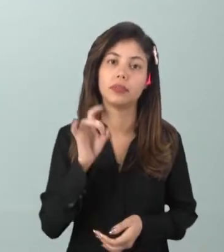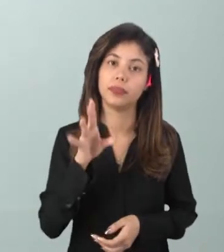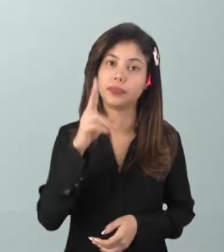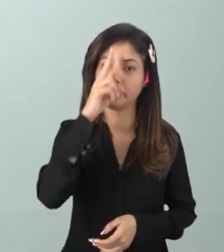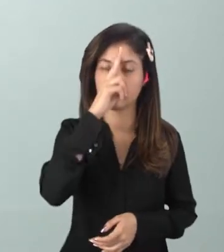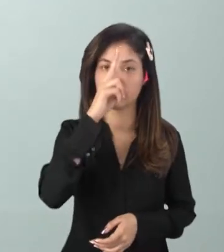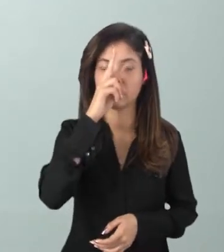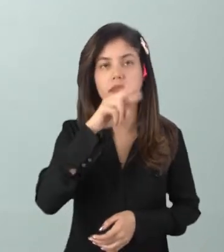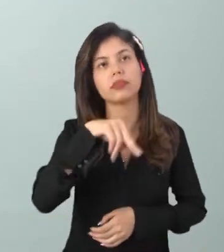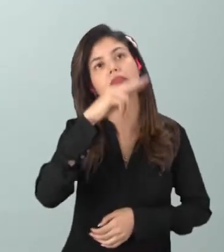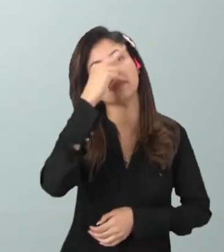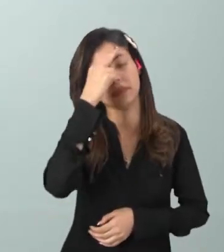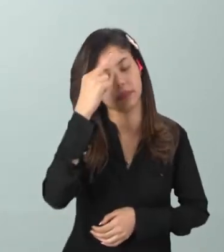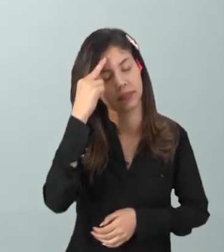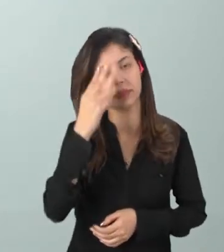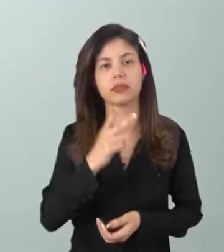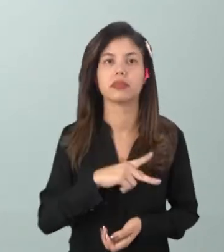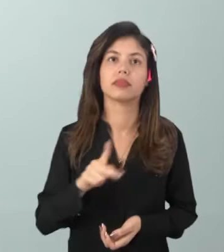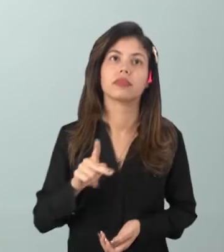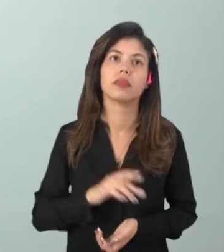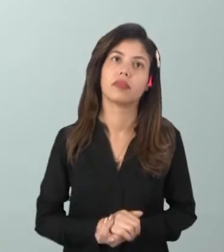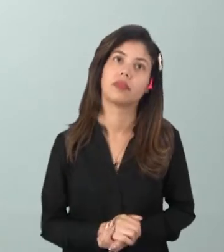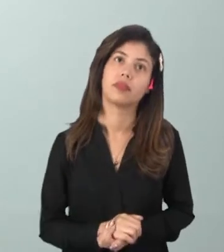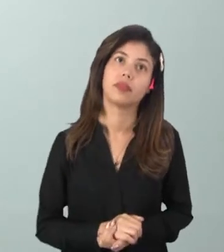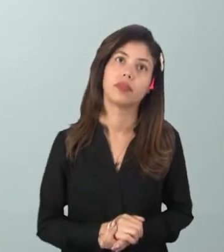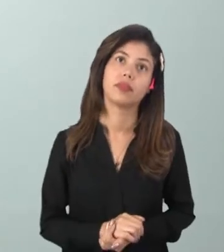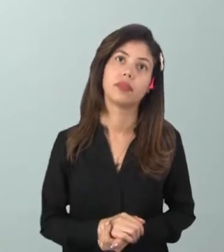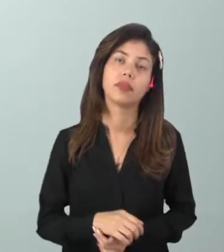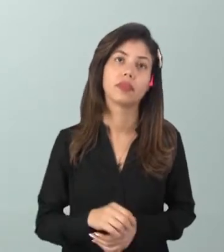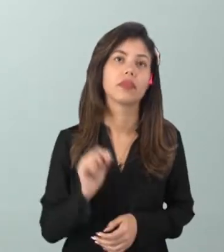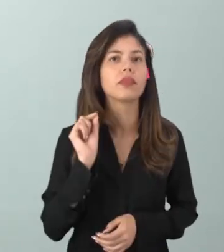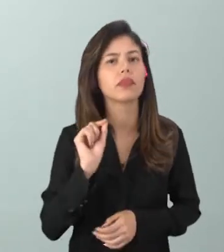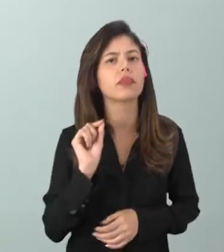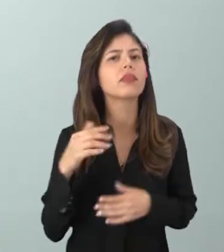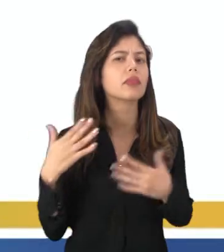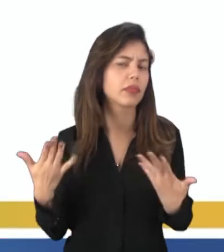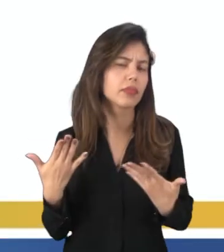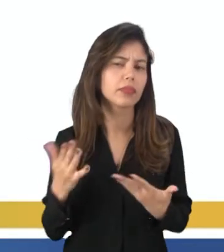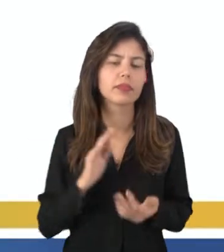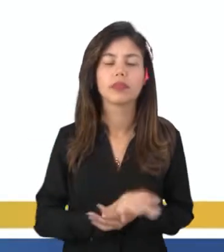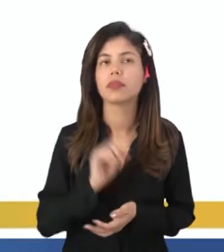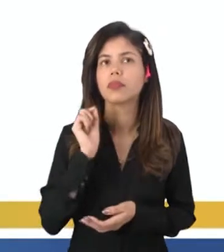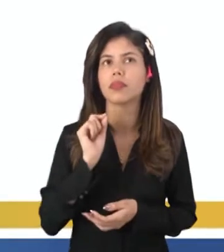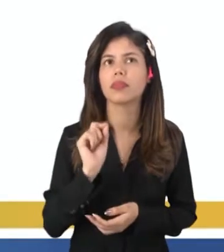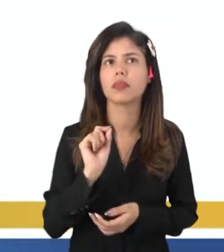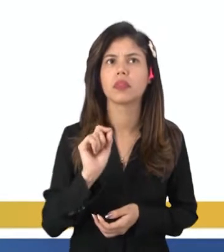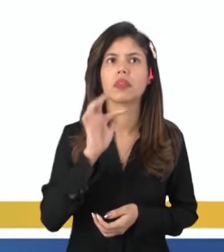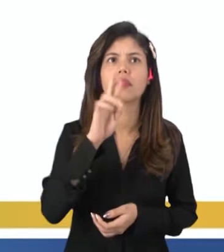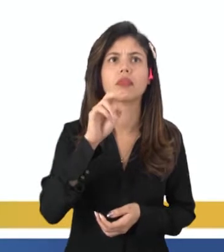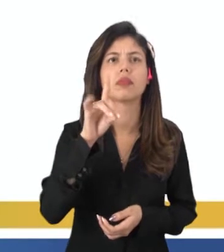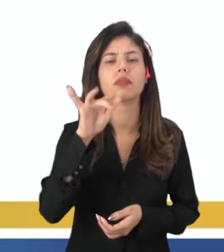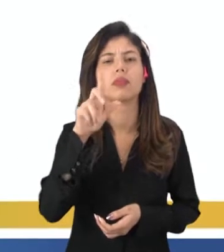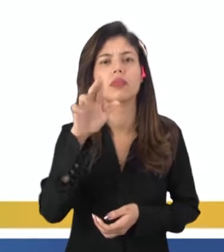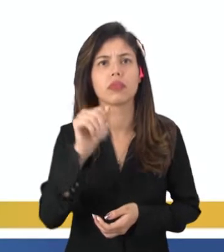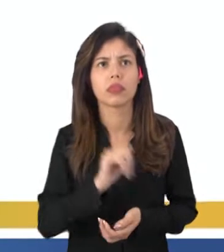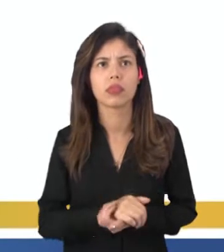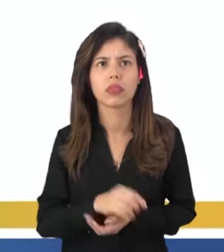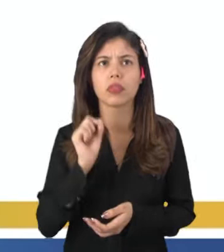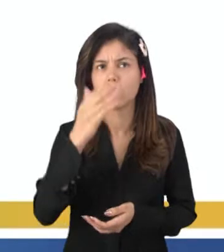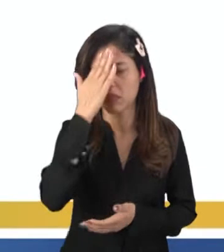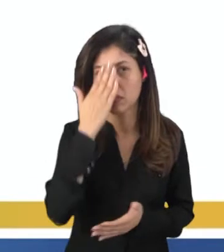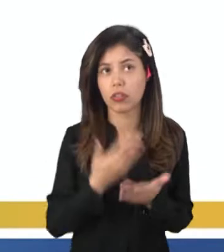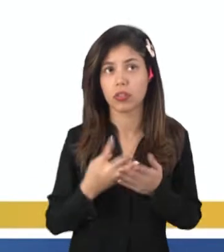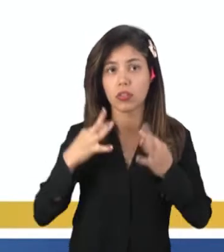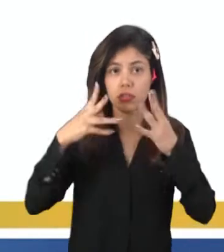sou professor de História, tá tudo bem? Então, pessoal, vamos começar com a seguinte pergunta, né? O que foi o feudalismo? Acredito que